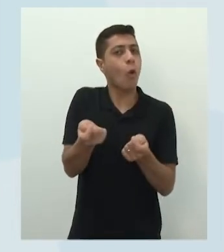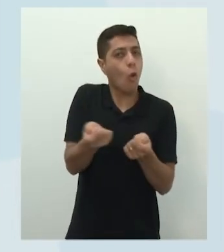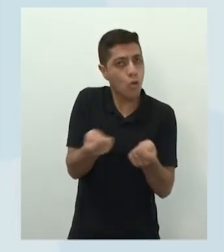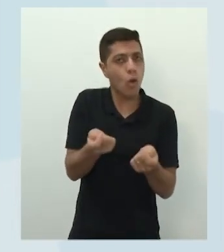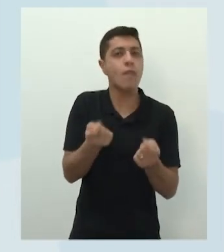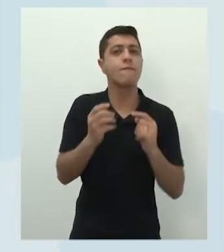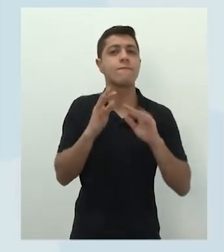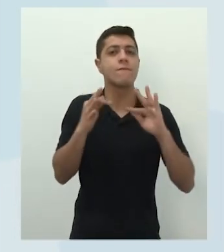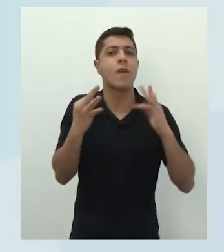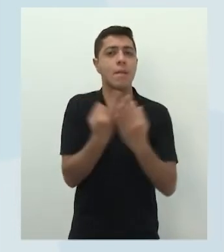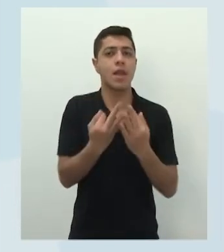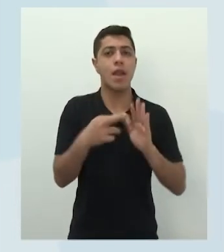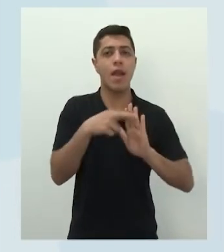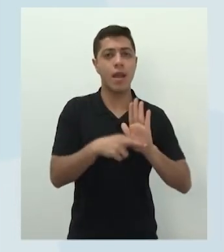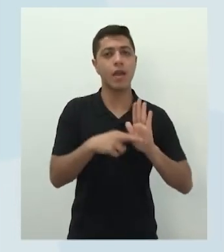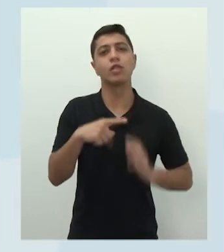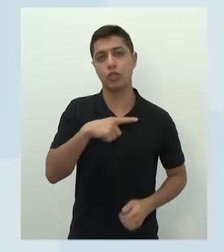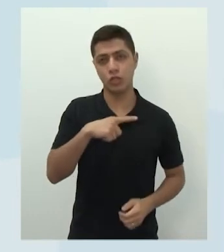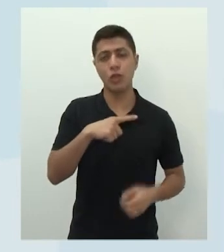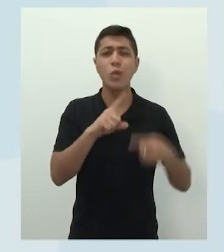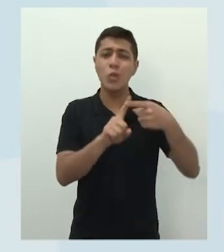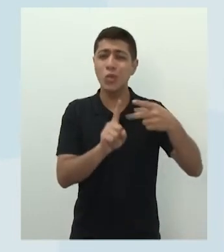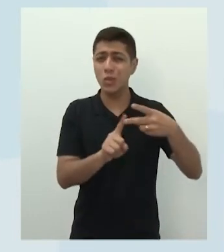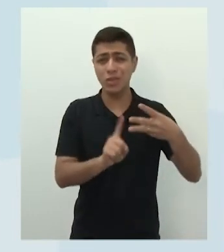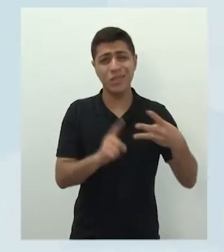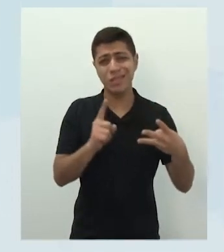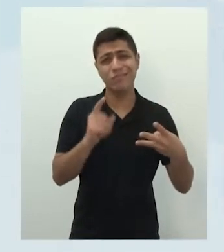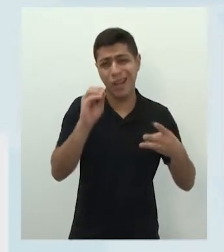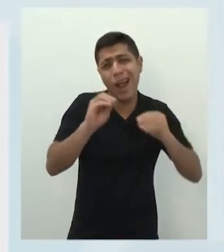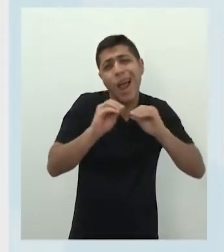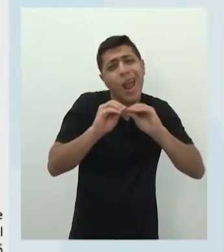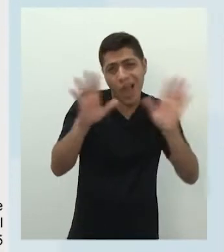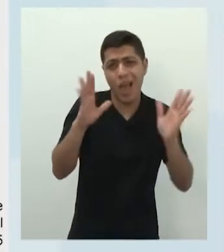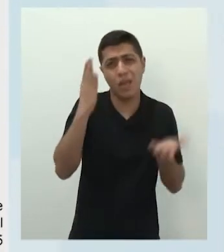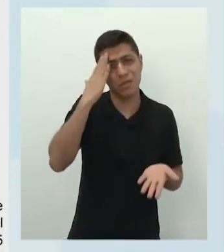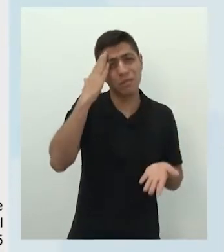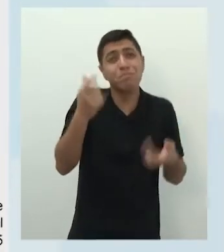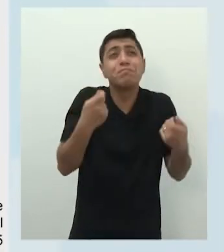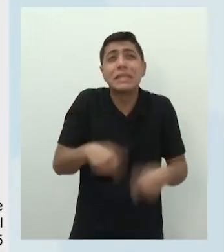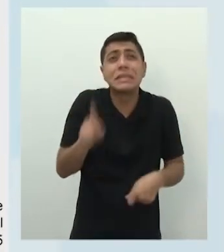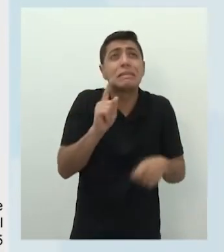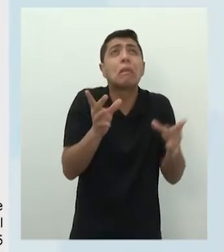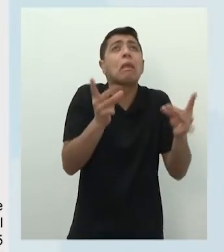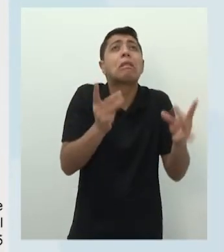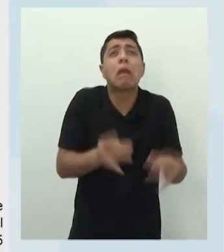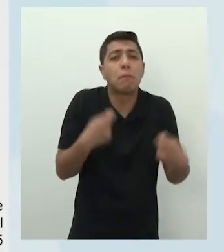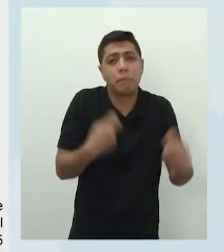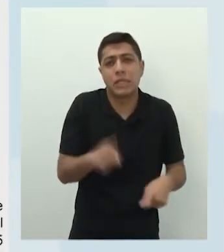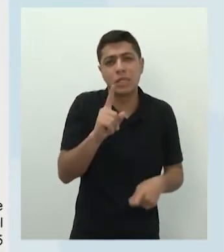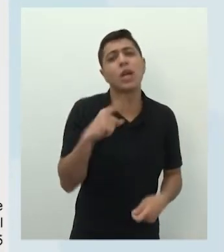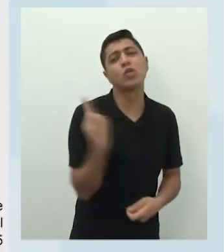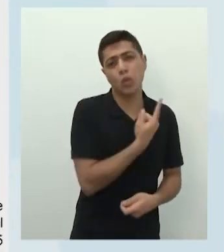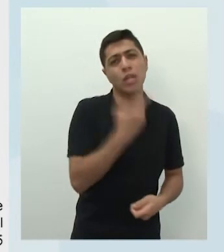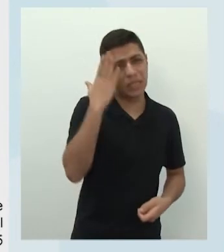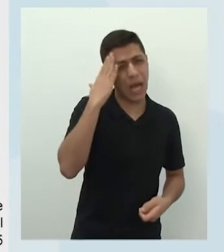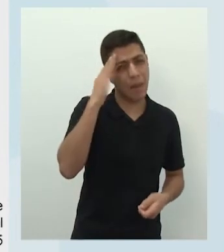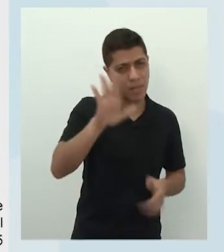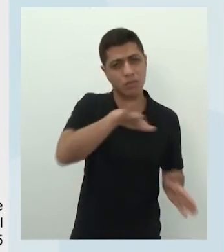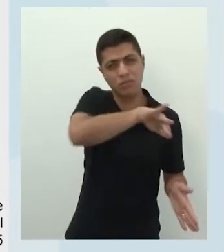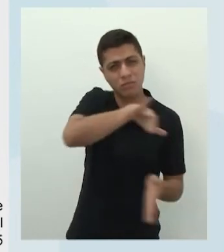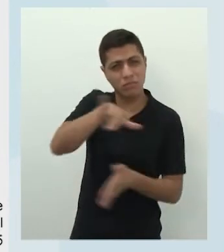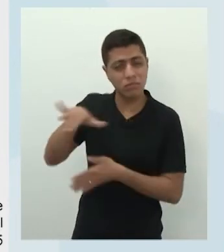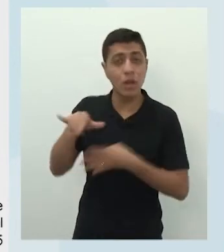óbvias, eu acho que não merecem muita discussão. Agora, existe uma outra premissa importante, a meu ver, que ela não é tão óbvia. E aqui